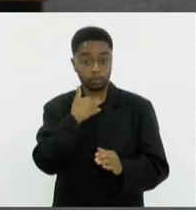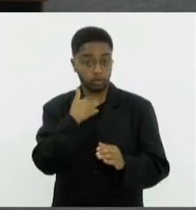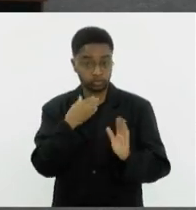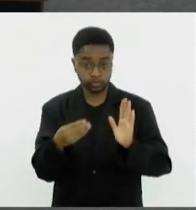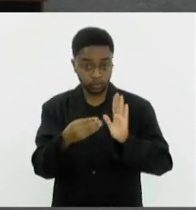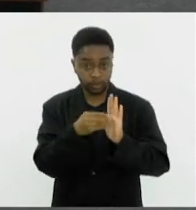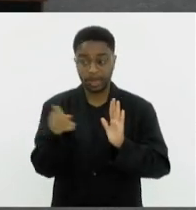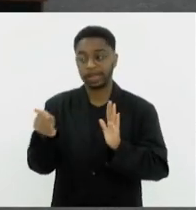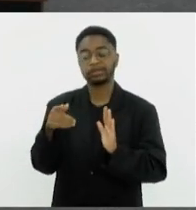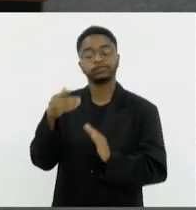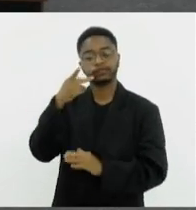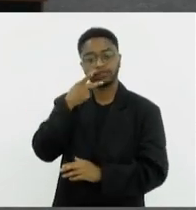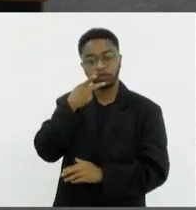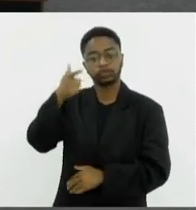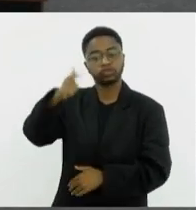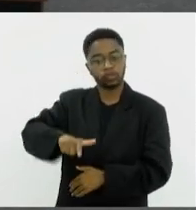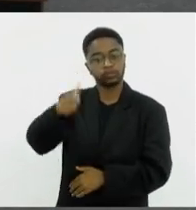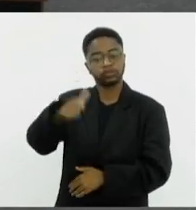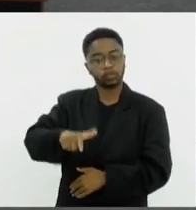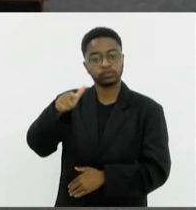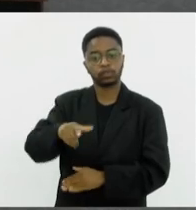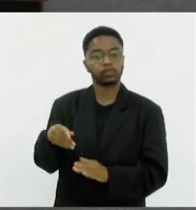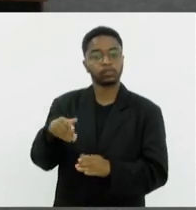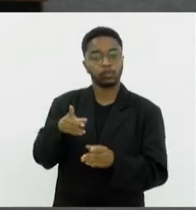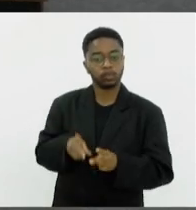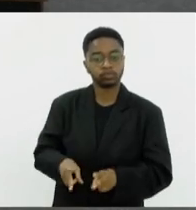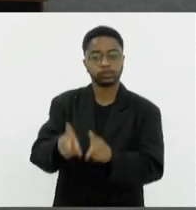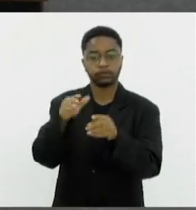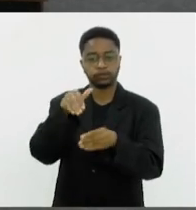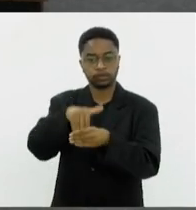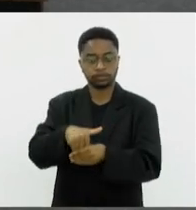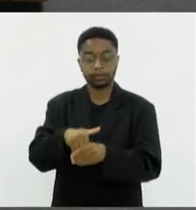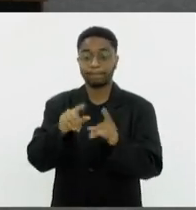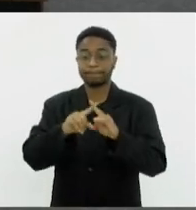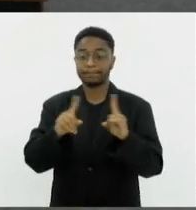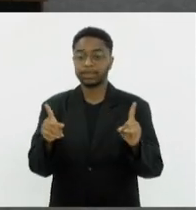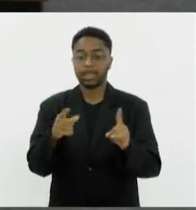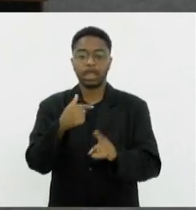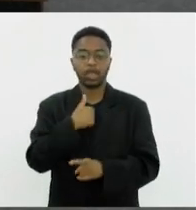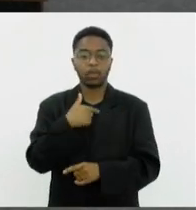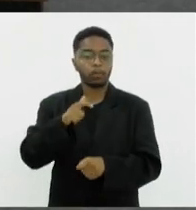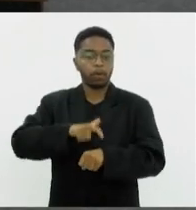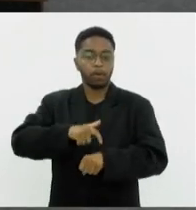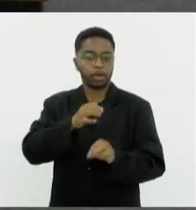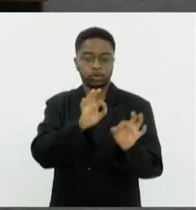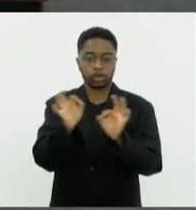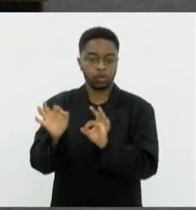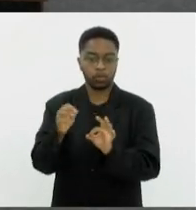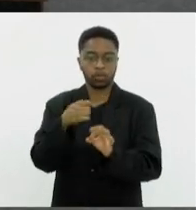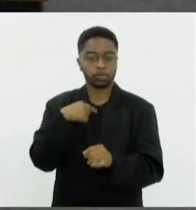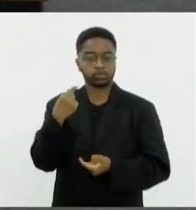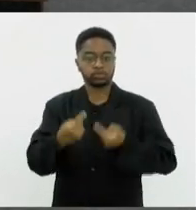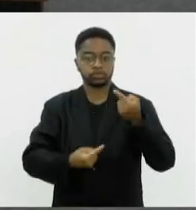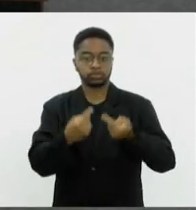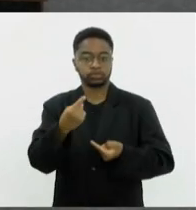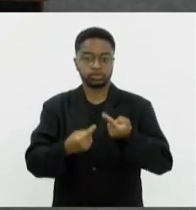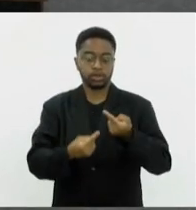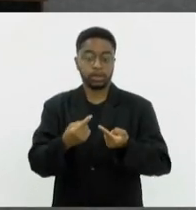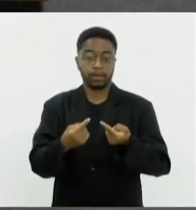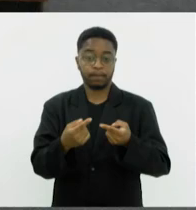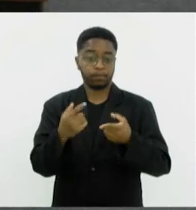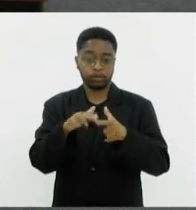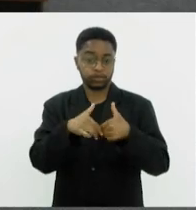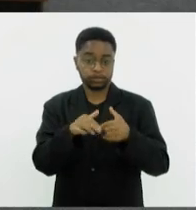deputado insistiu e continuou com a votação. Eu, em nenhum momento, entrei no mérito do debate por uma razão muito